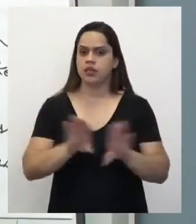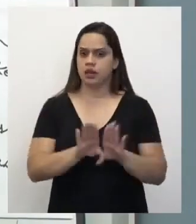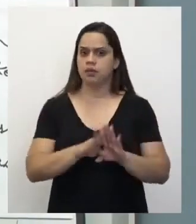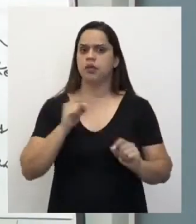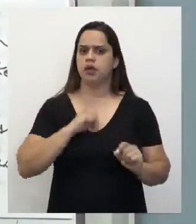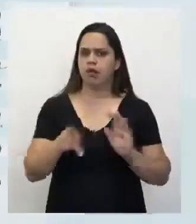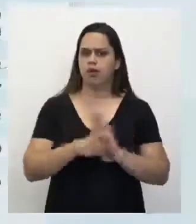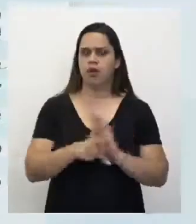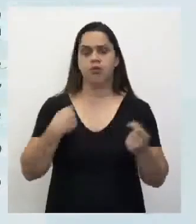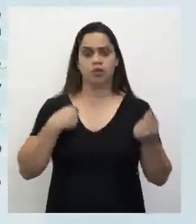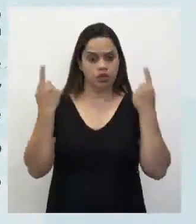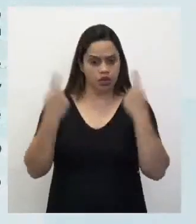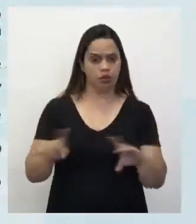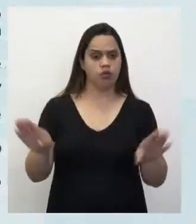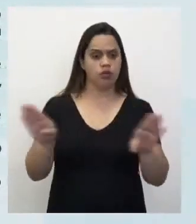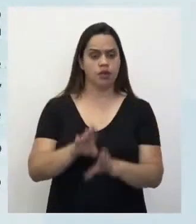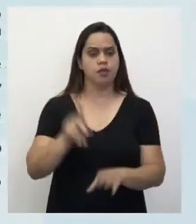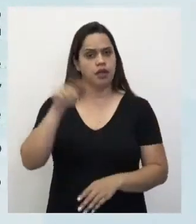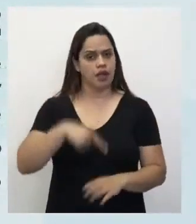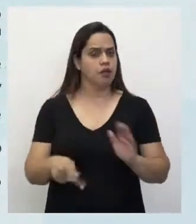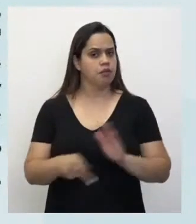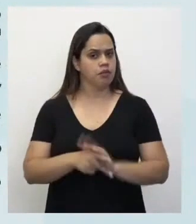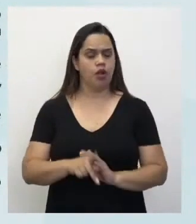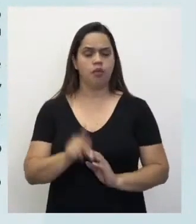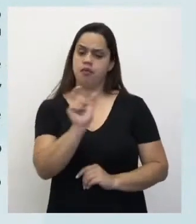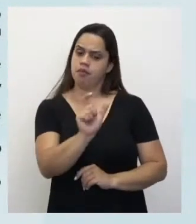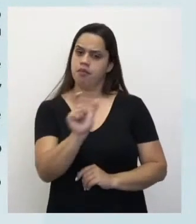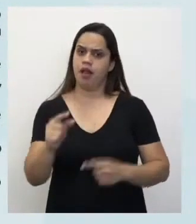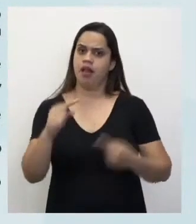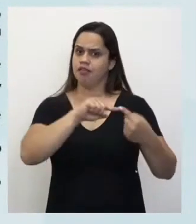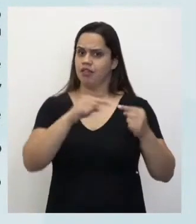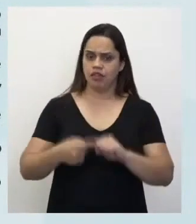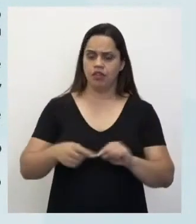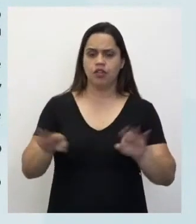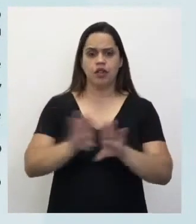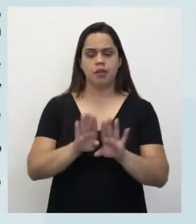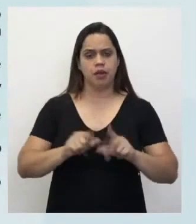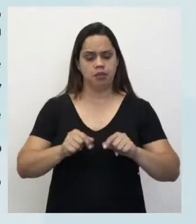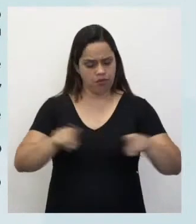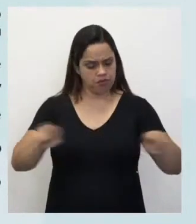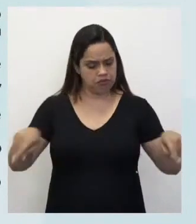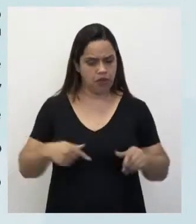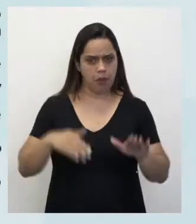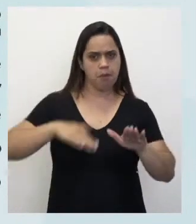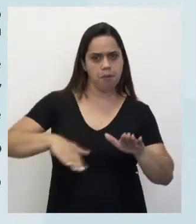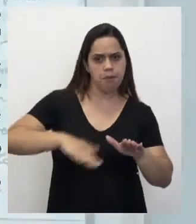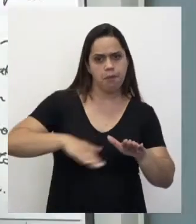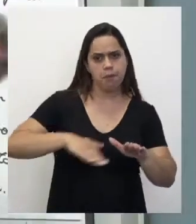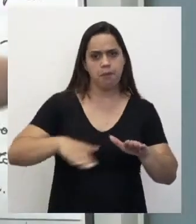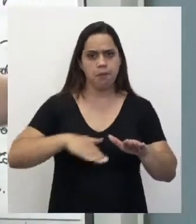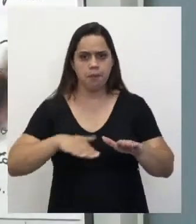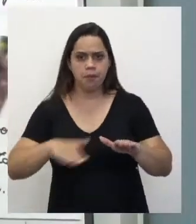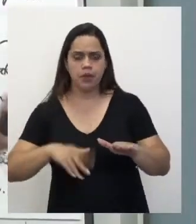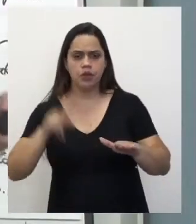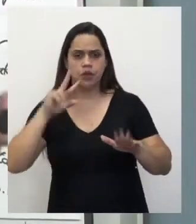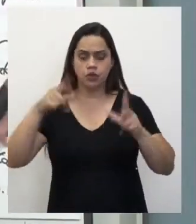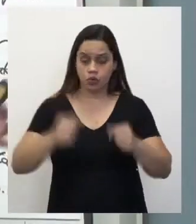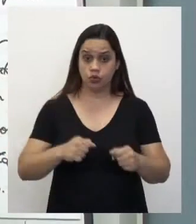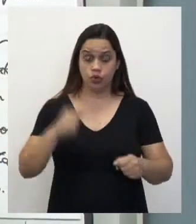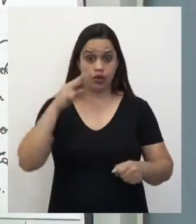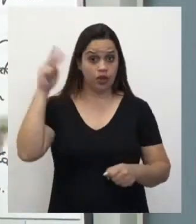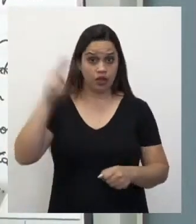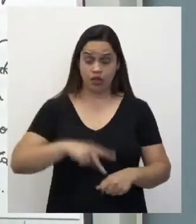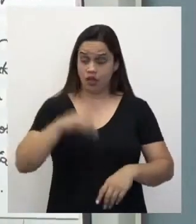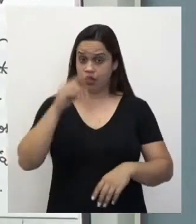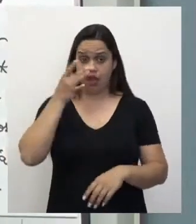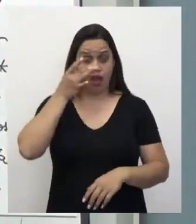mesmo, tá? E a questão justamente do fraseado vocal, né? Os DJs com os scratches ali, né? Ali ao vivo, né?